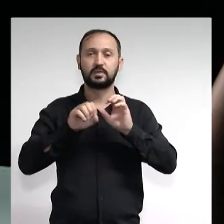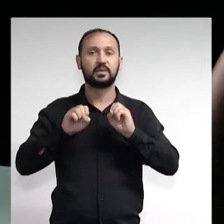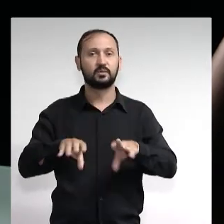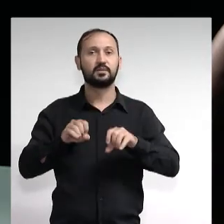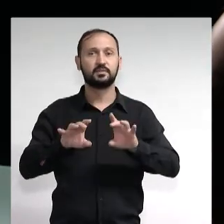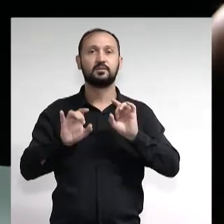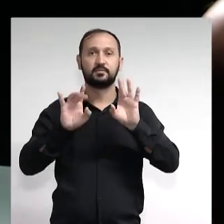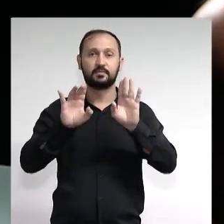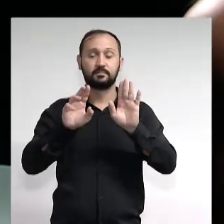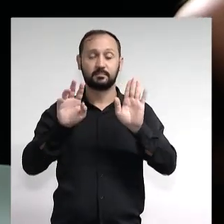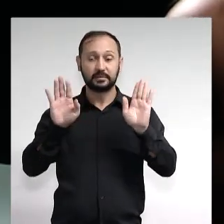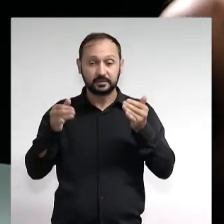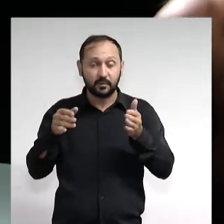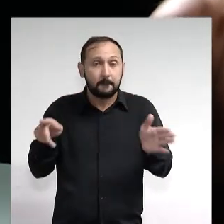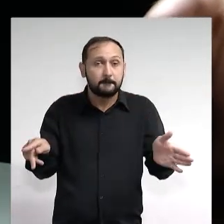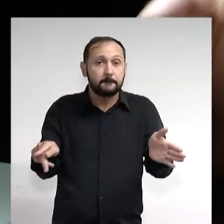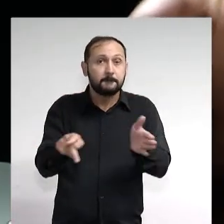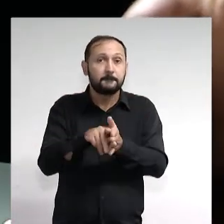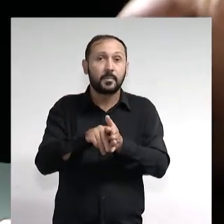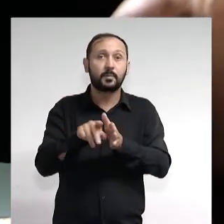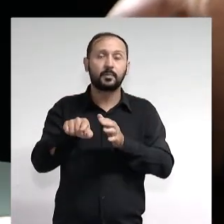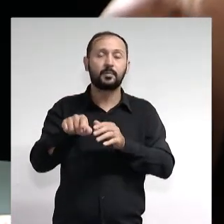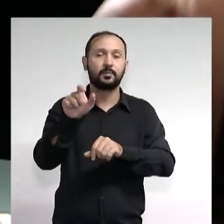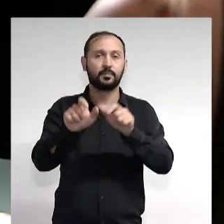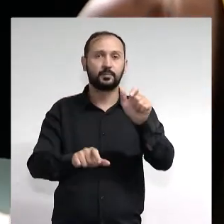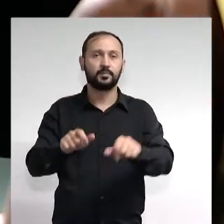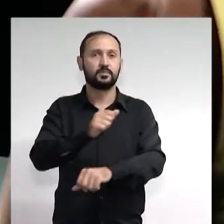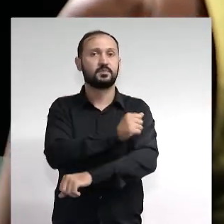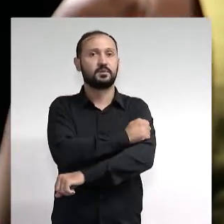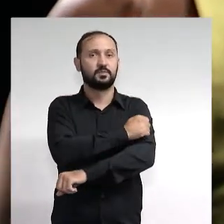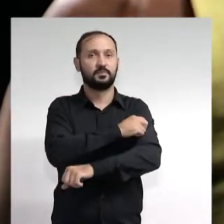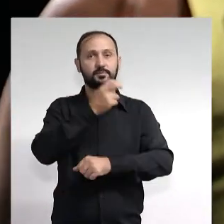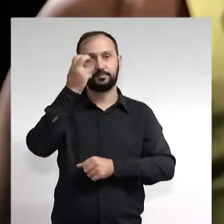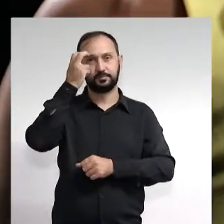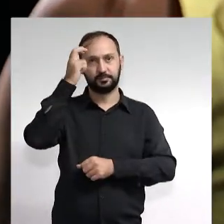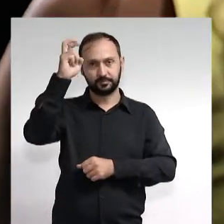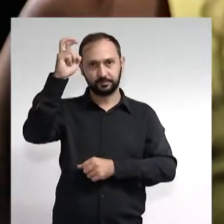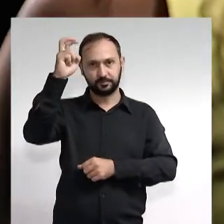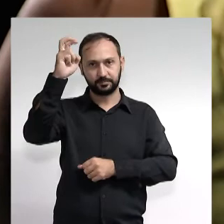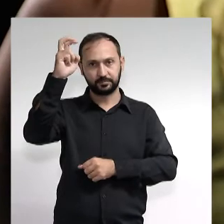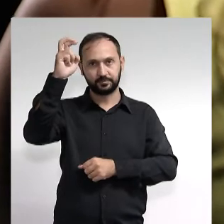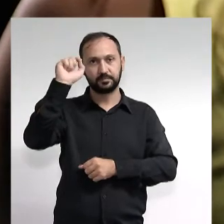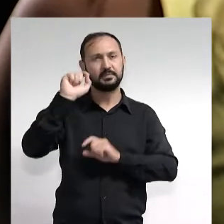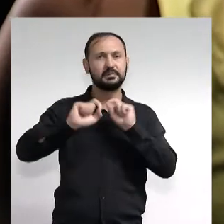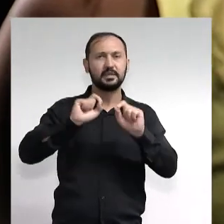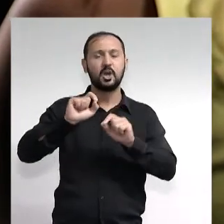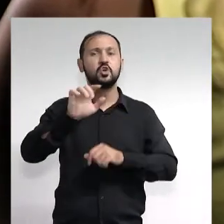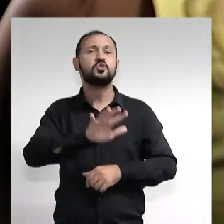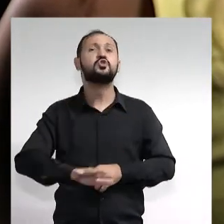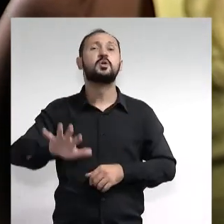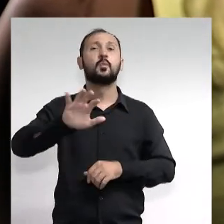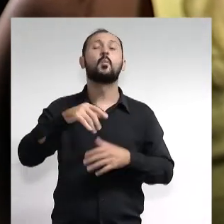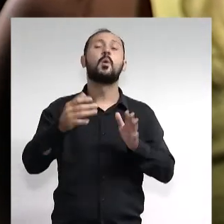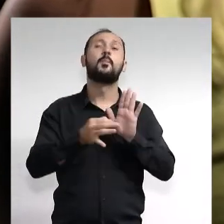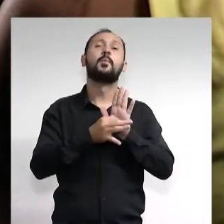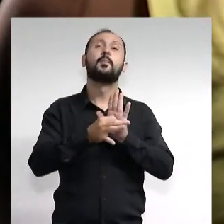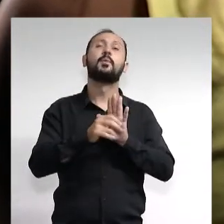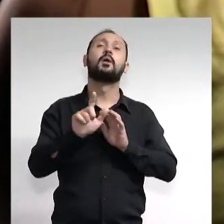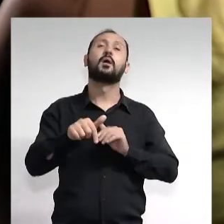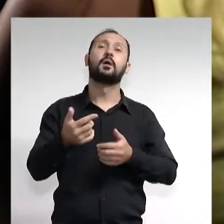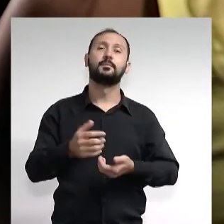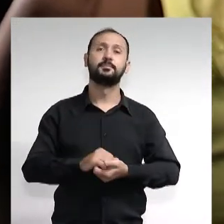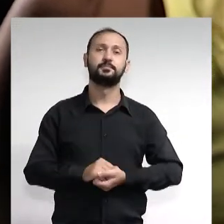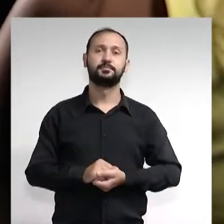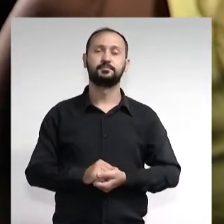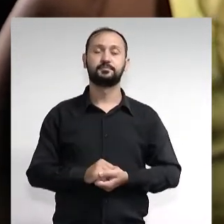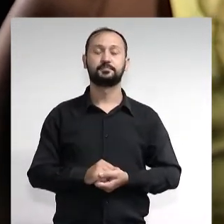ações no âmbito da educação especial, mais especificamente para os estudantes com alta habilidade ou superdotação. Que, de maneira geral, que